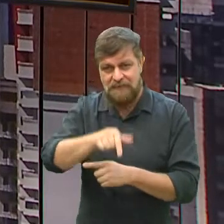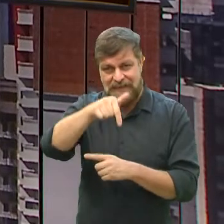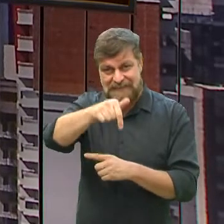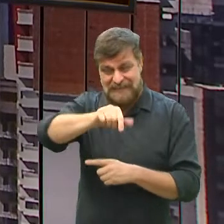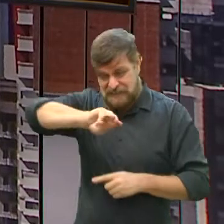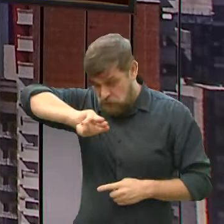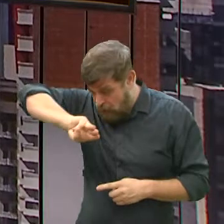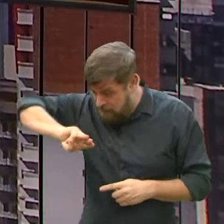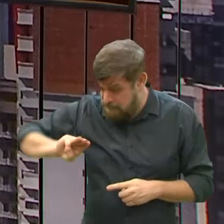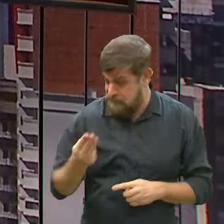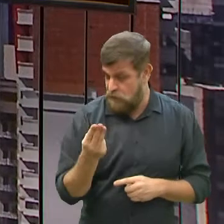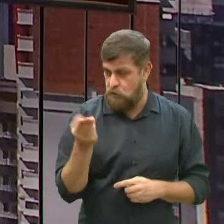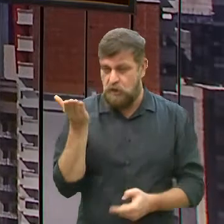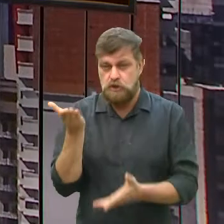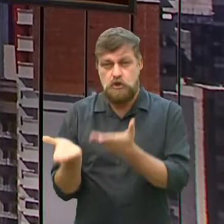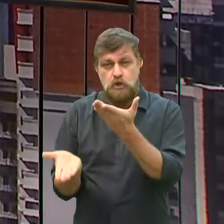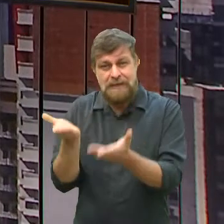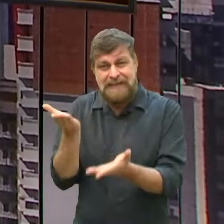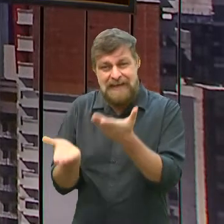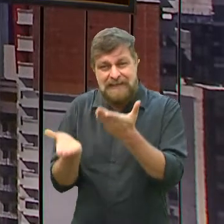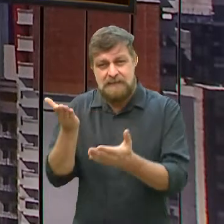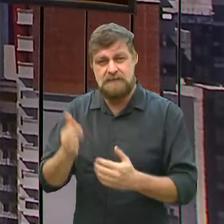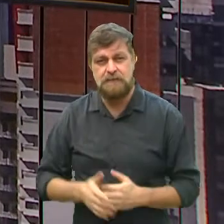11,7 milhões de toneladas.